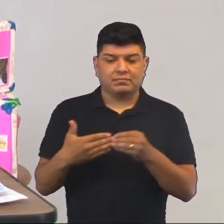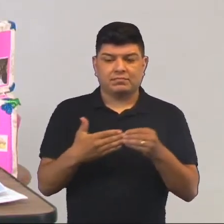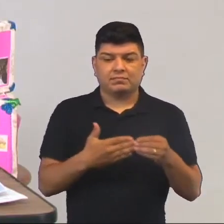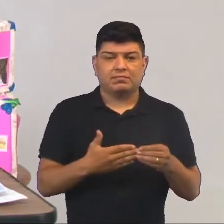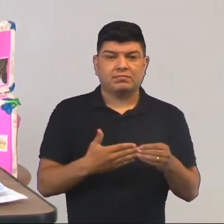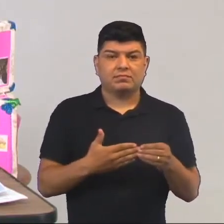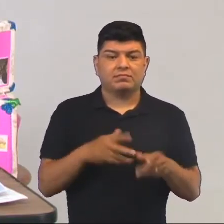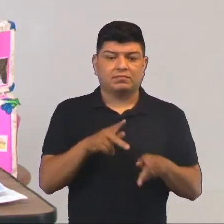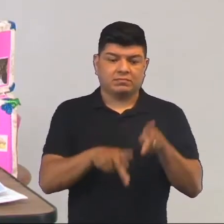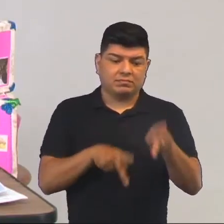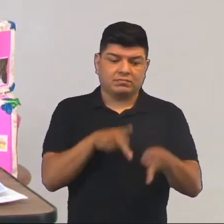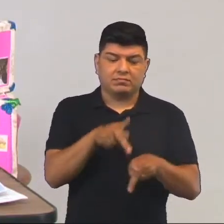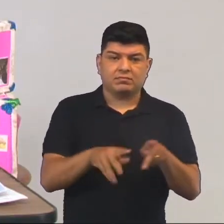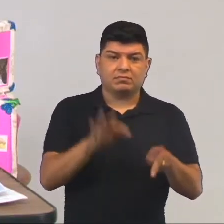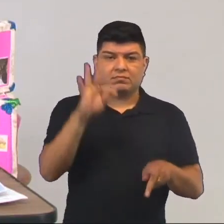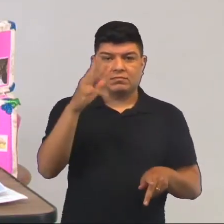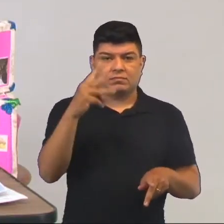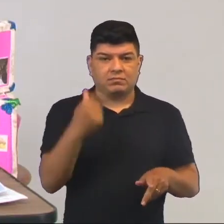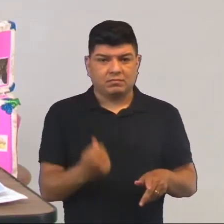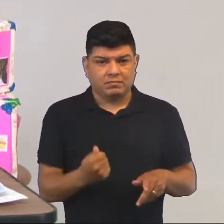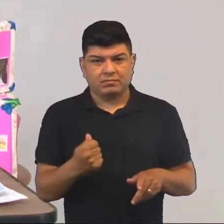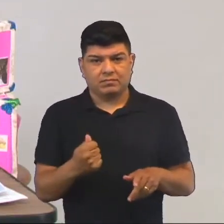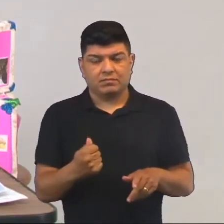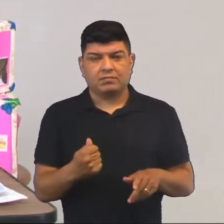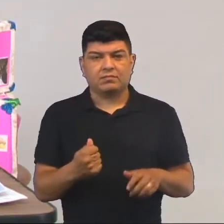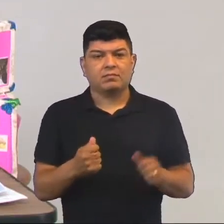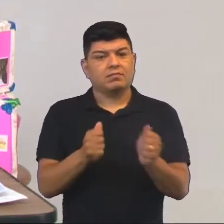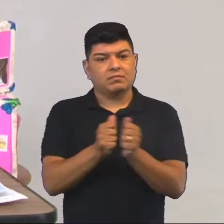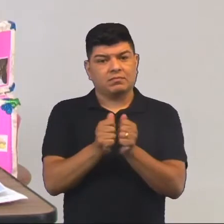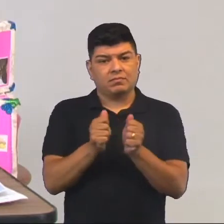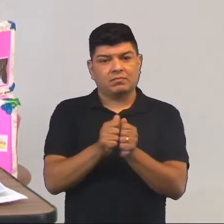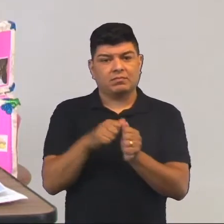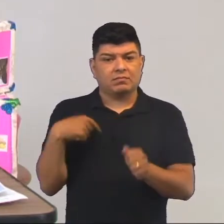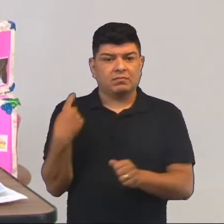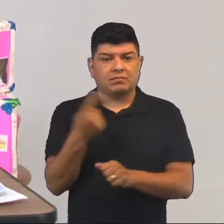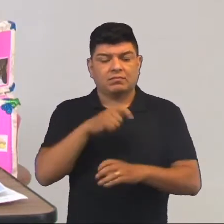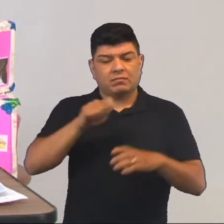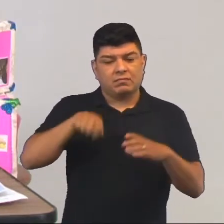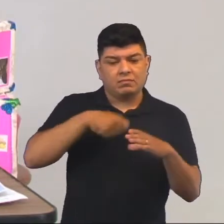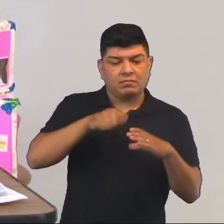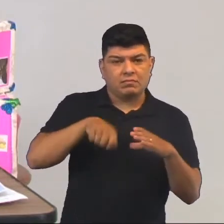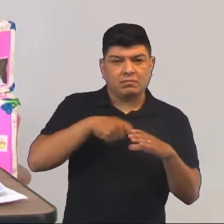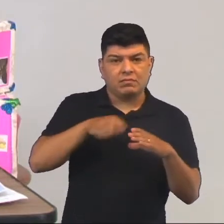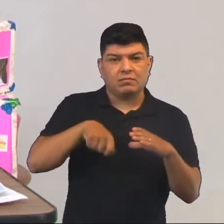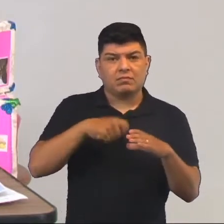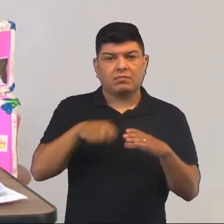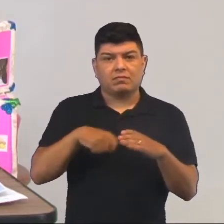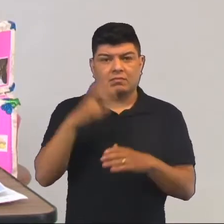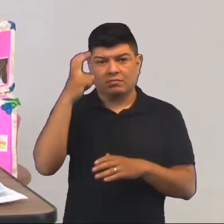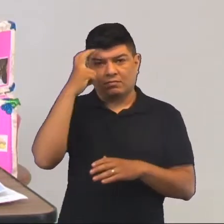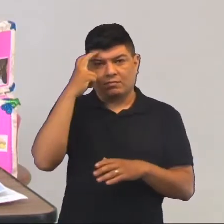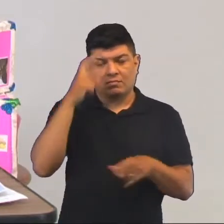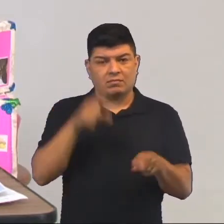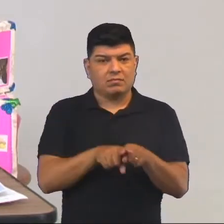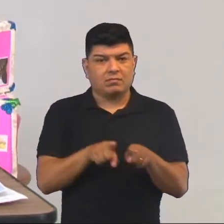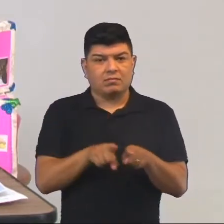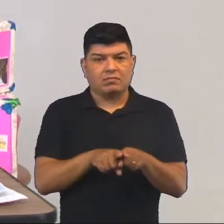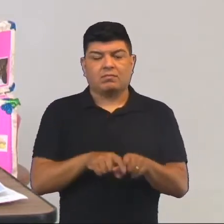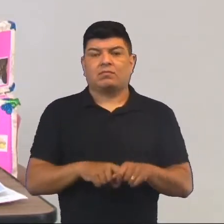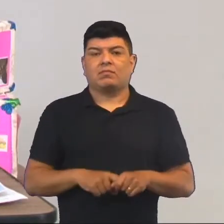trazidos pelos povos africanos e faz parte da nossa culinária, já faz parte da nossa cultura, não é